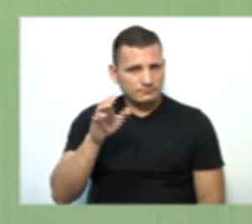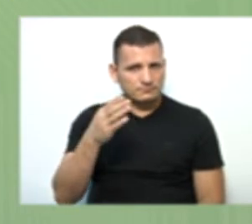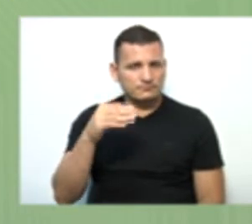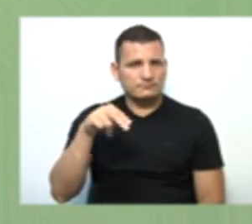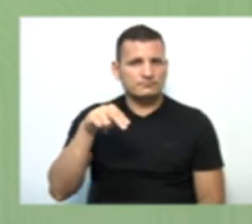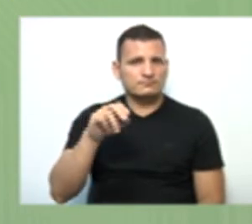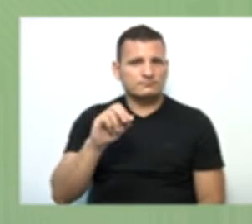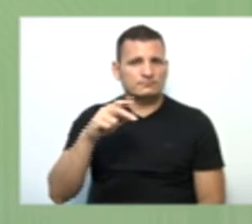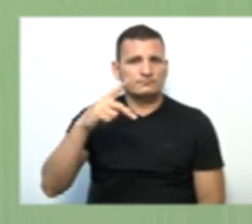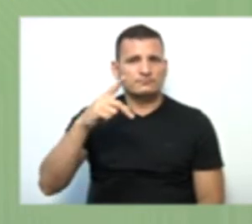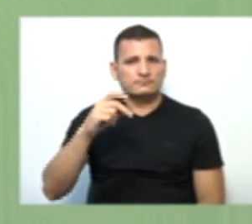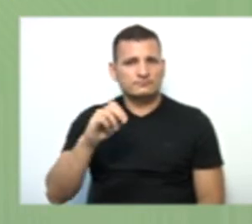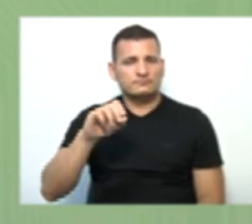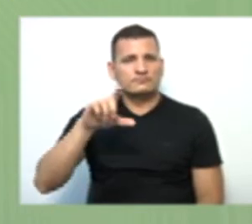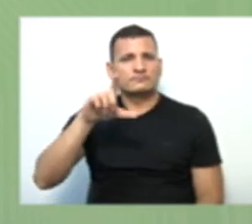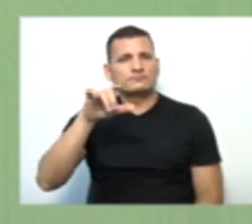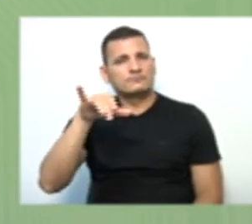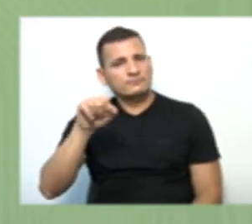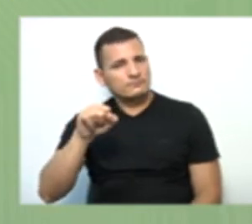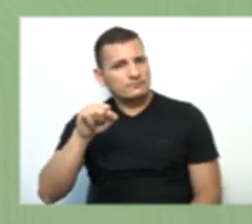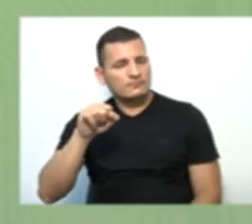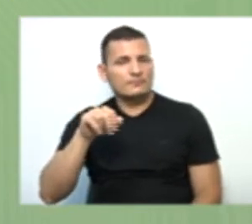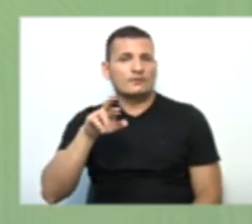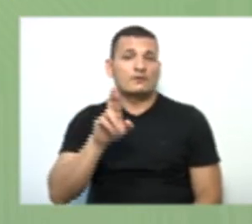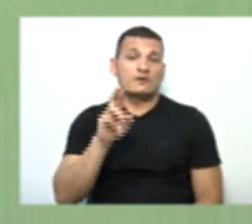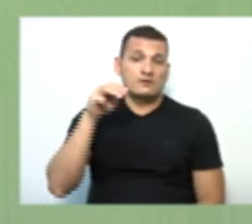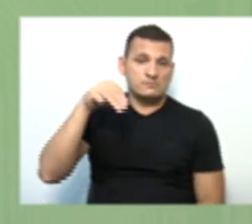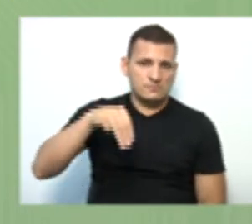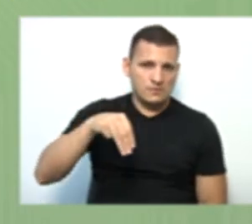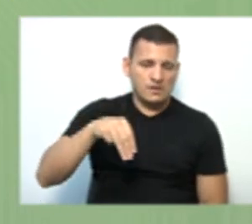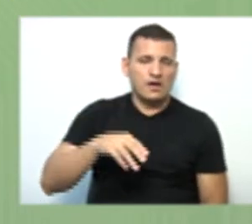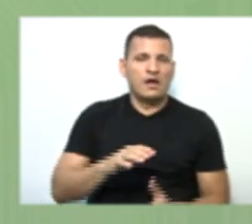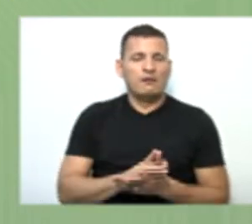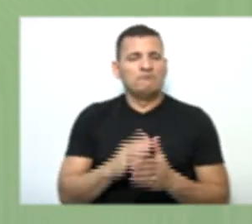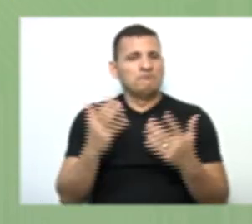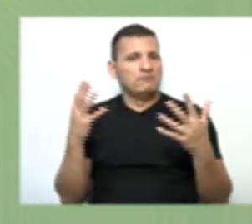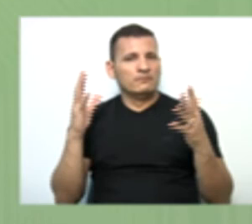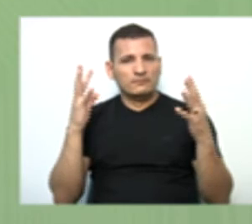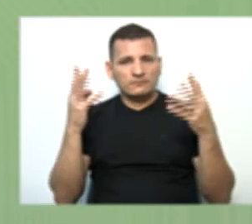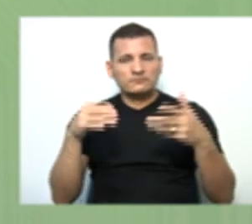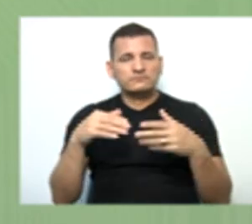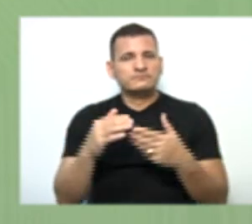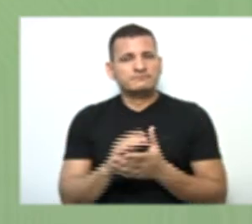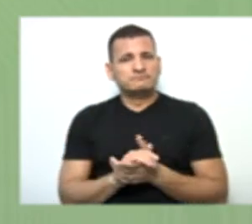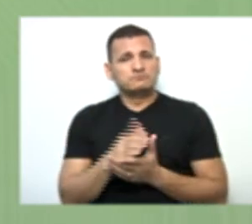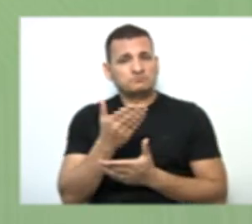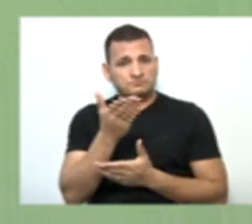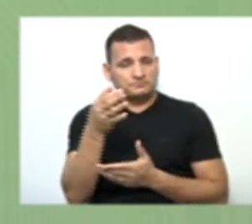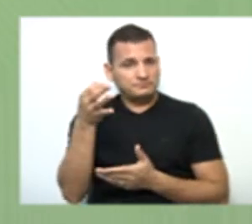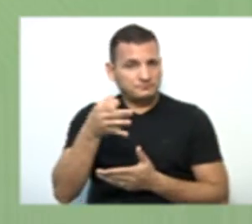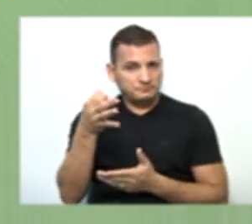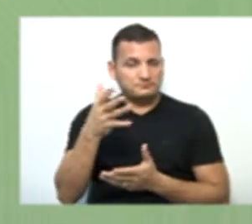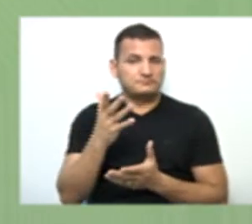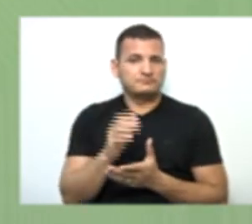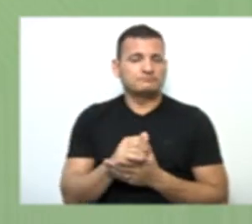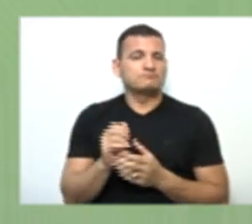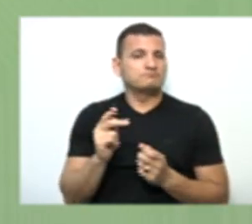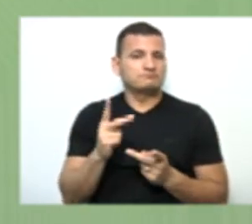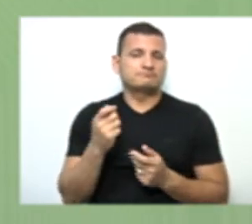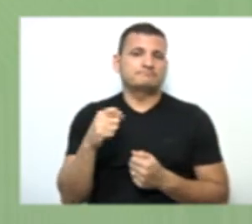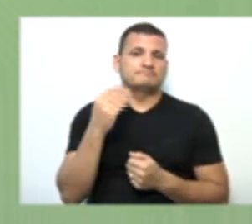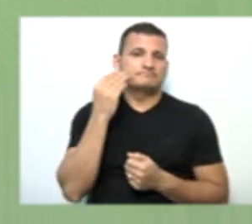de Migrantinópolis, Rolim de Moura. Parabéns a todos, todos acertaram, muita gente acertando. É isso aí, temos que